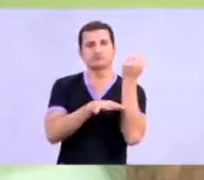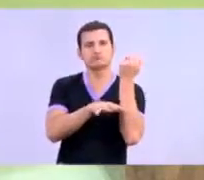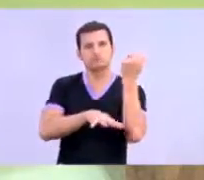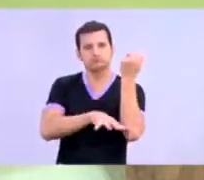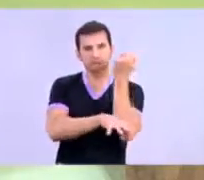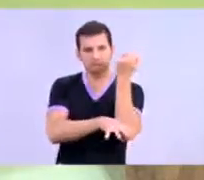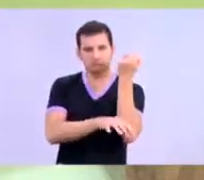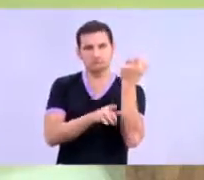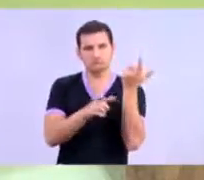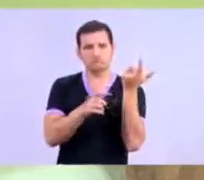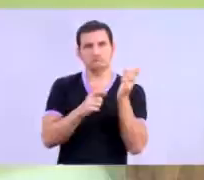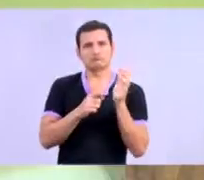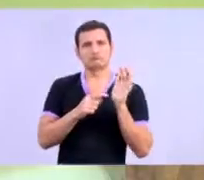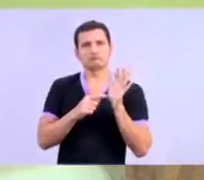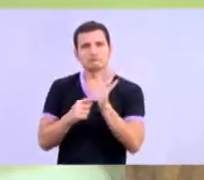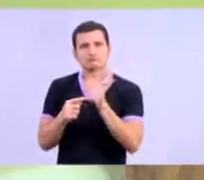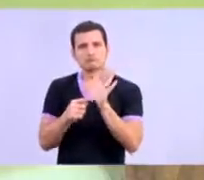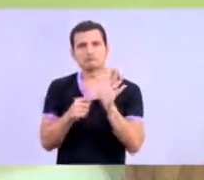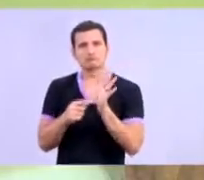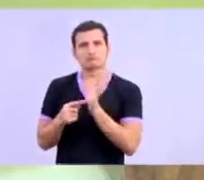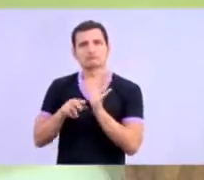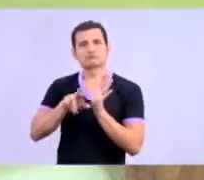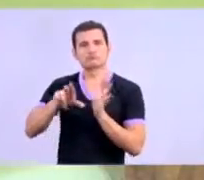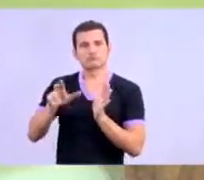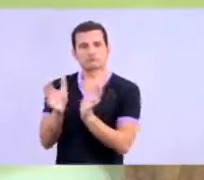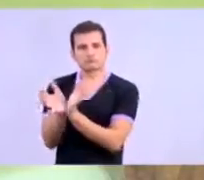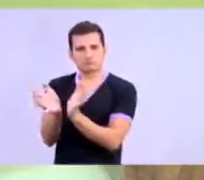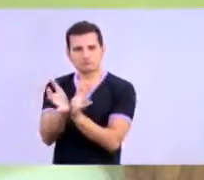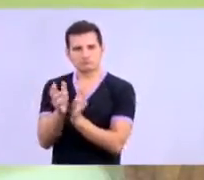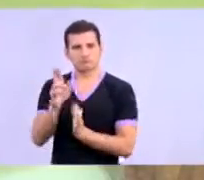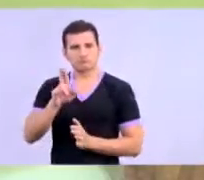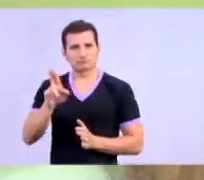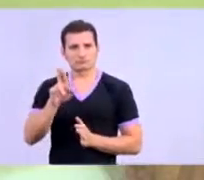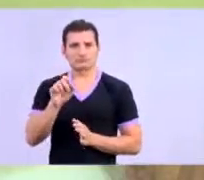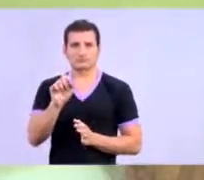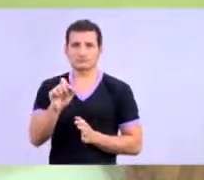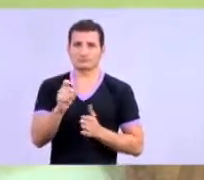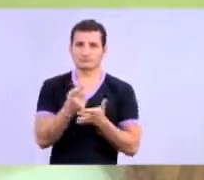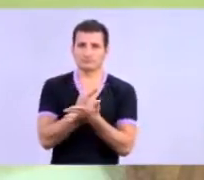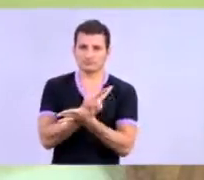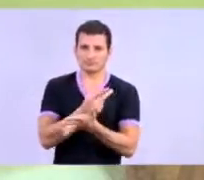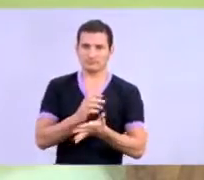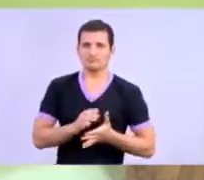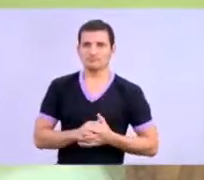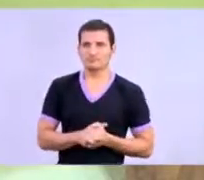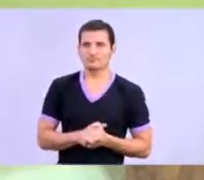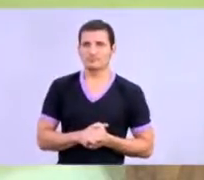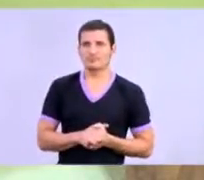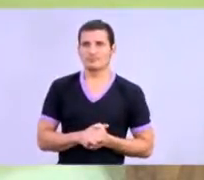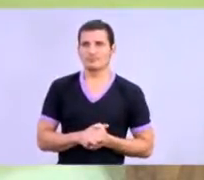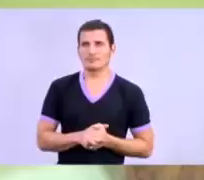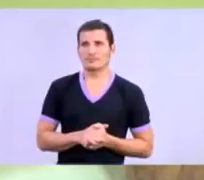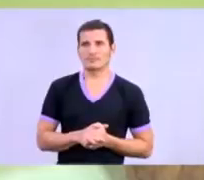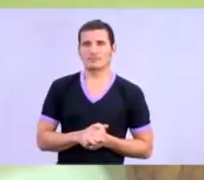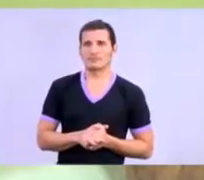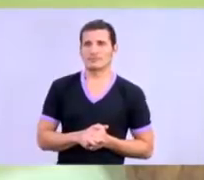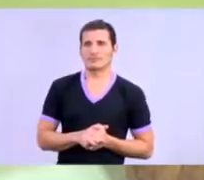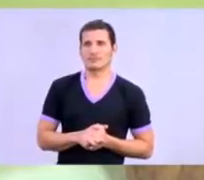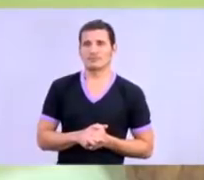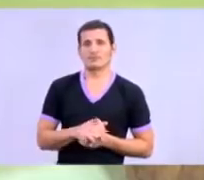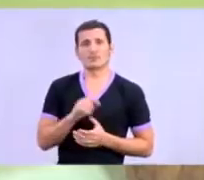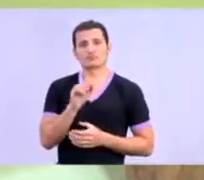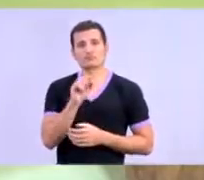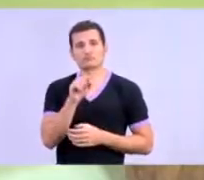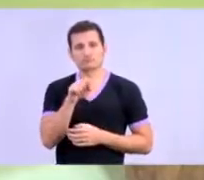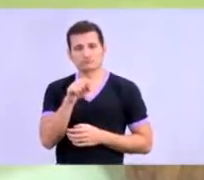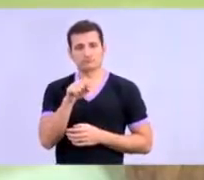determinados grupos de usuários, né? Então o que acontece? Quando esse domínio ele fica muito